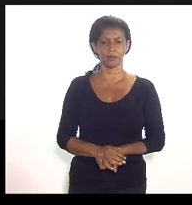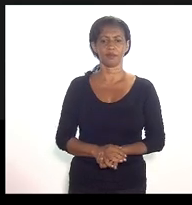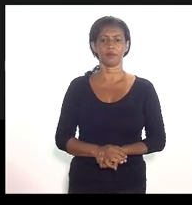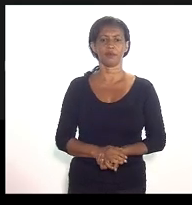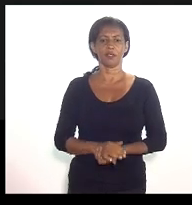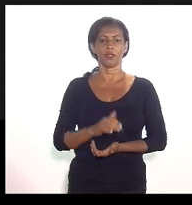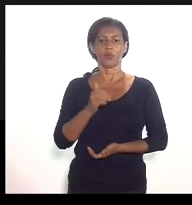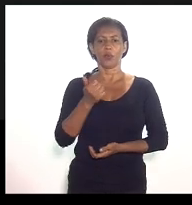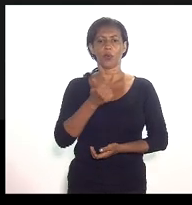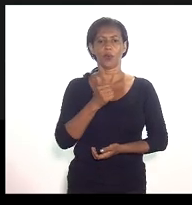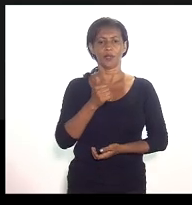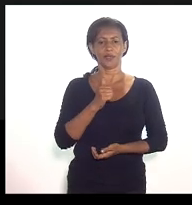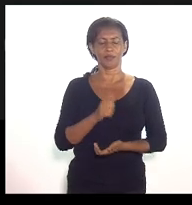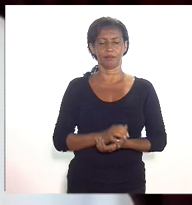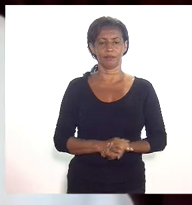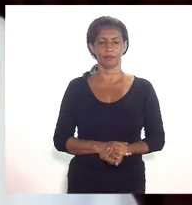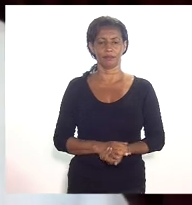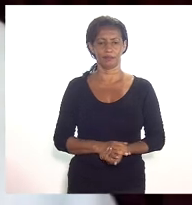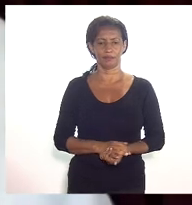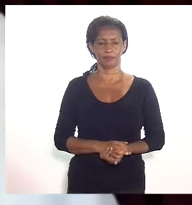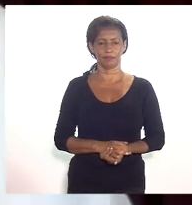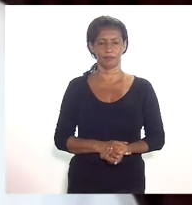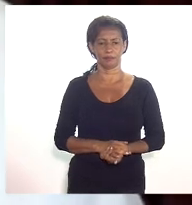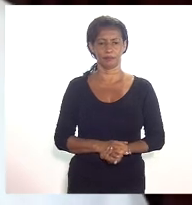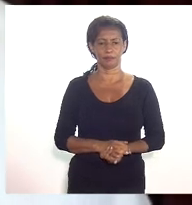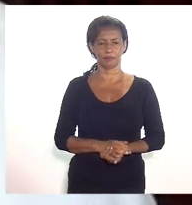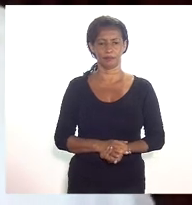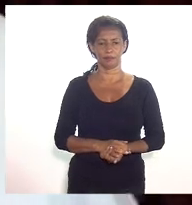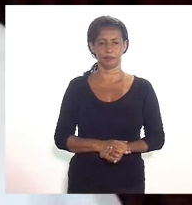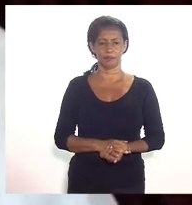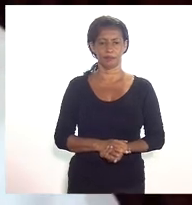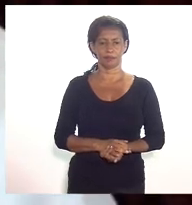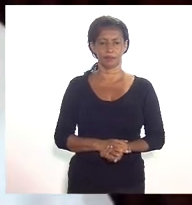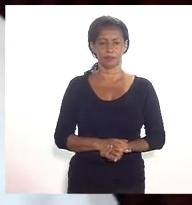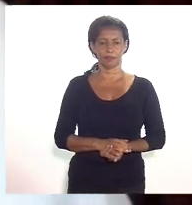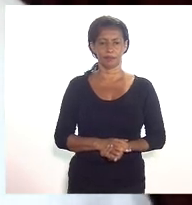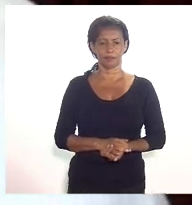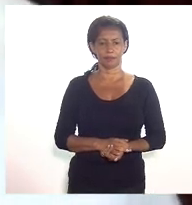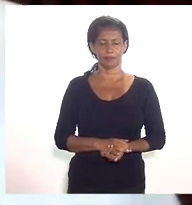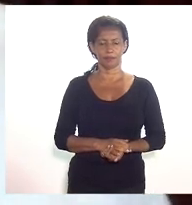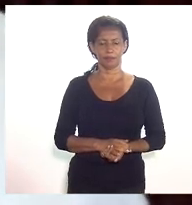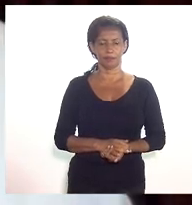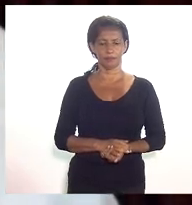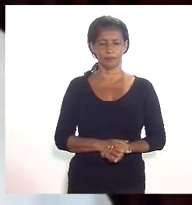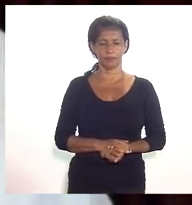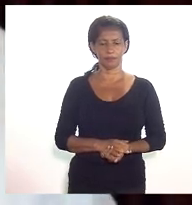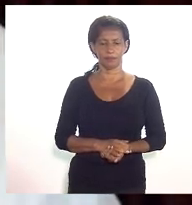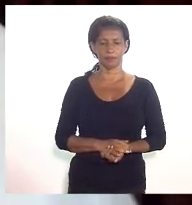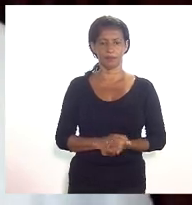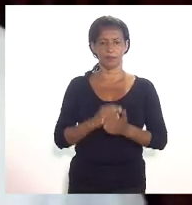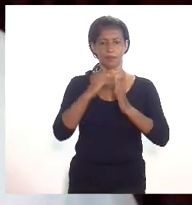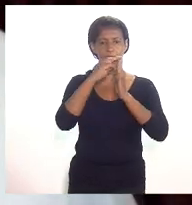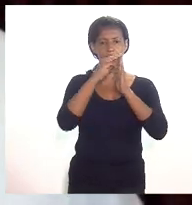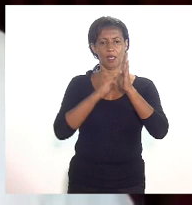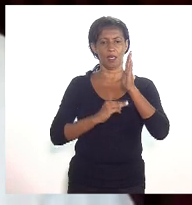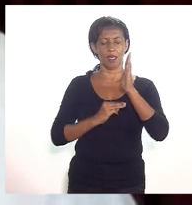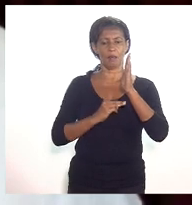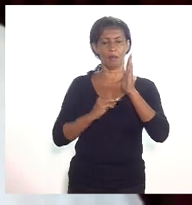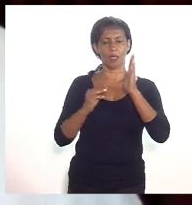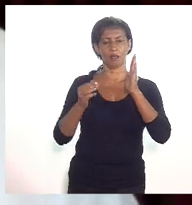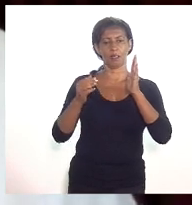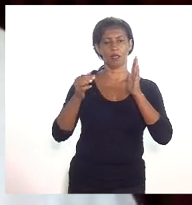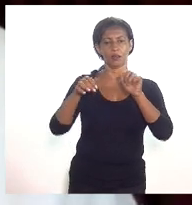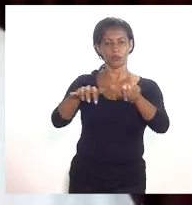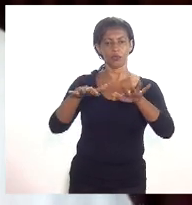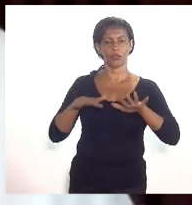11 da pauta. Então, o relator original, deputado Márcio Pacheco, presidente. 11 da pauta. Emendas de plenário ao projeto de lei